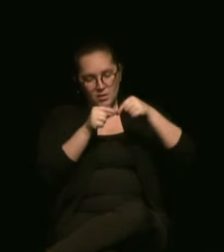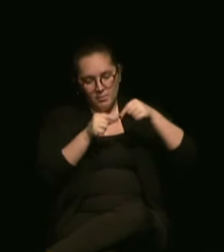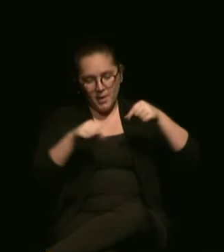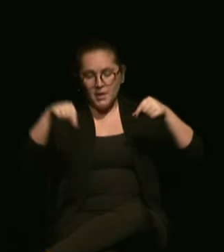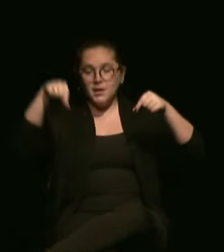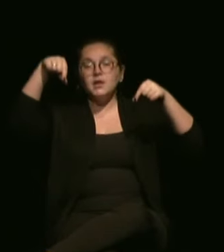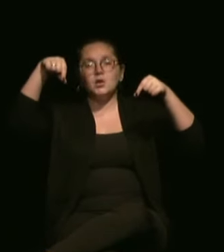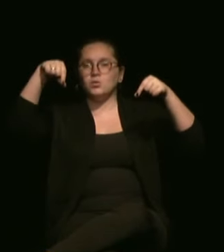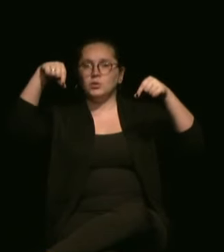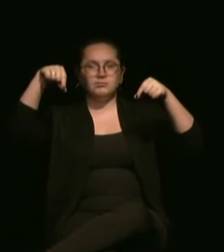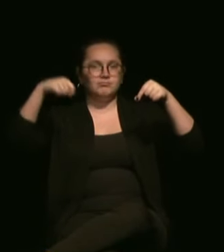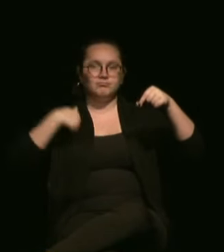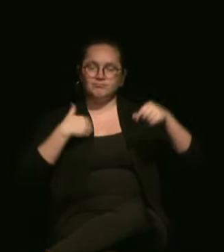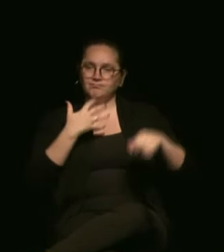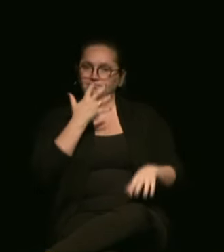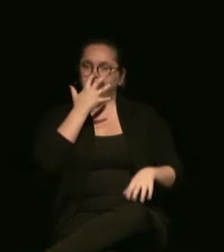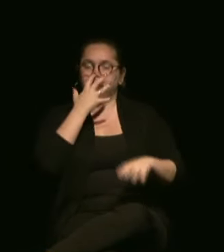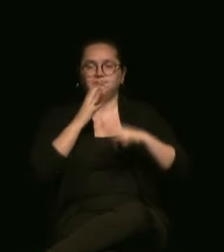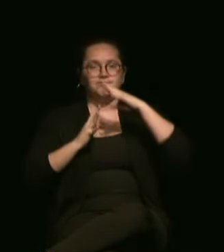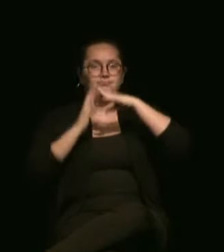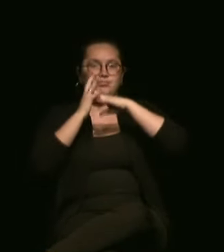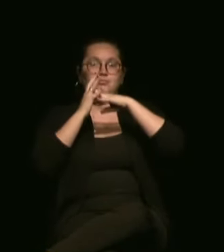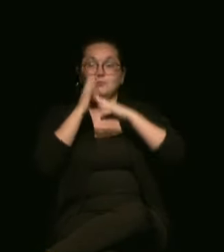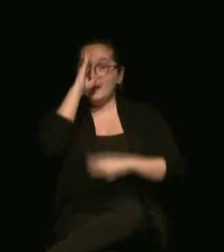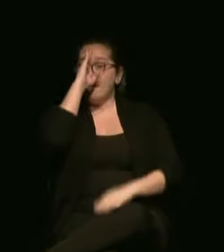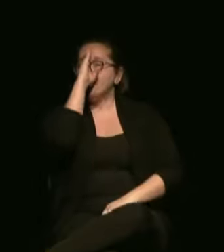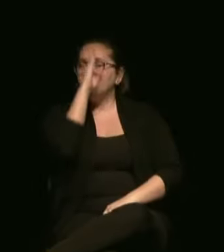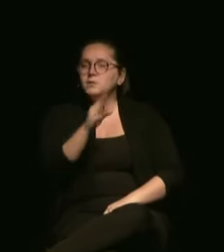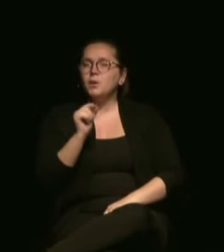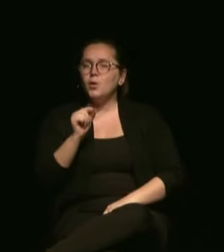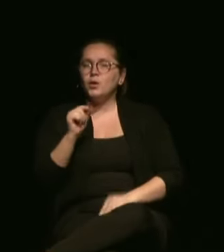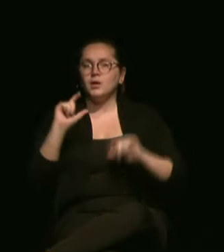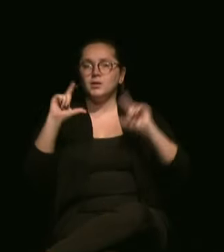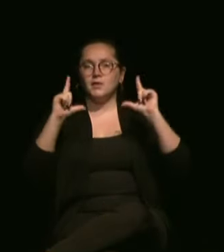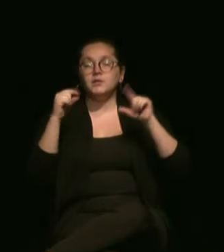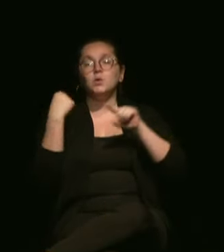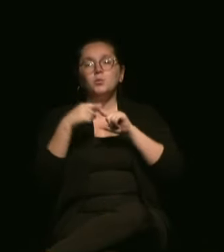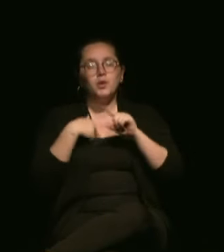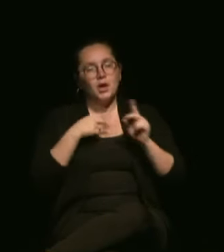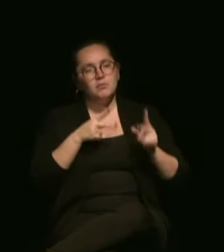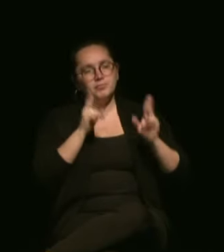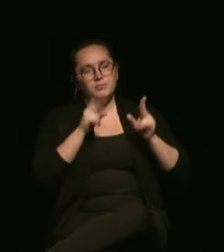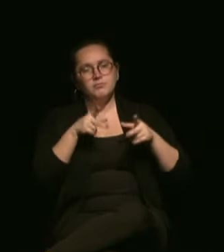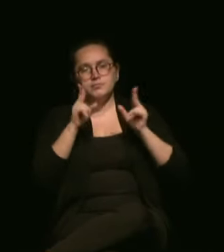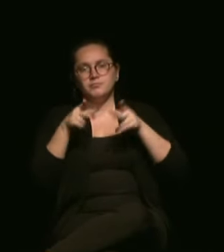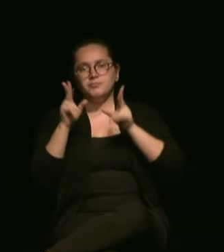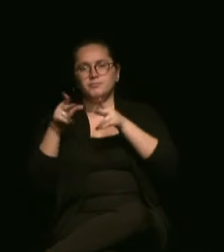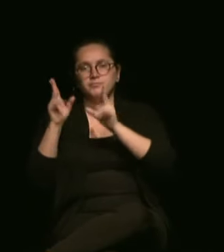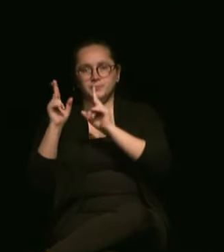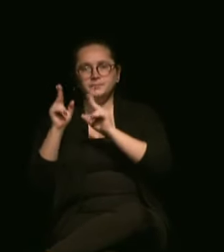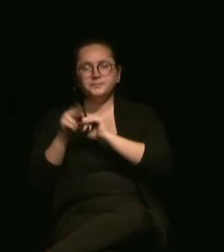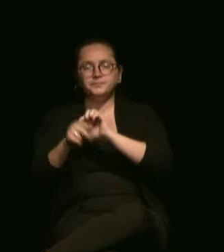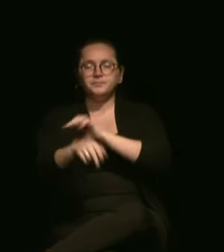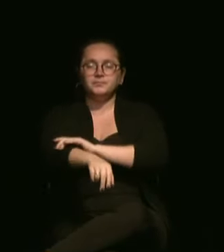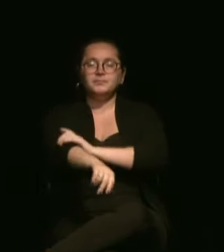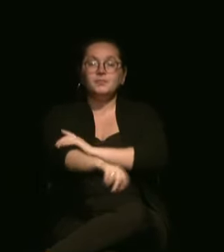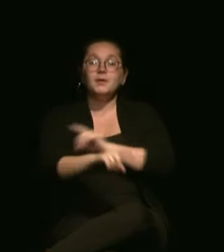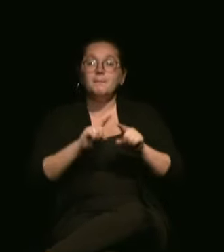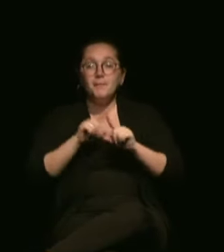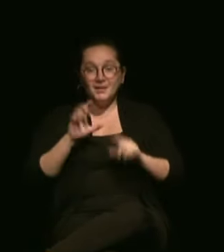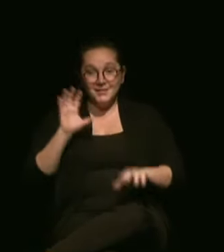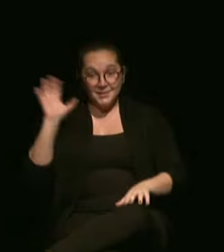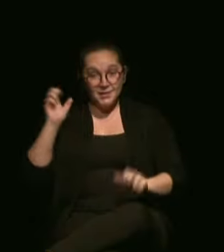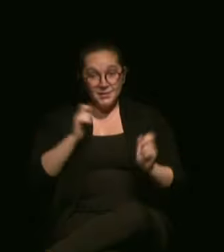é uma extravagância. Principalmente em televisão, que é tão clipado e sempre foi. Mas ele aqui utiliza a